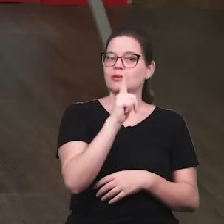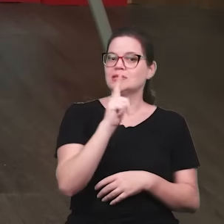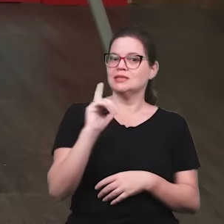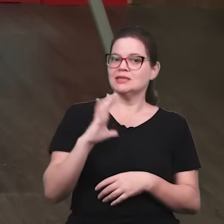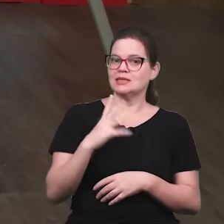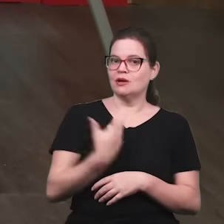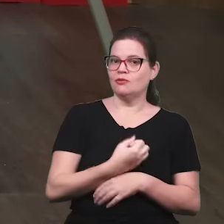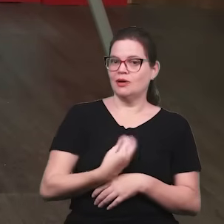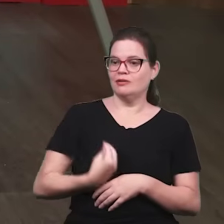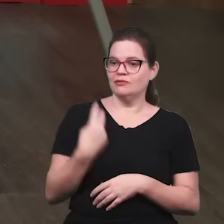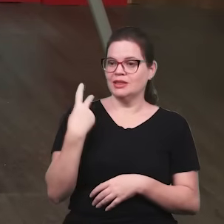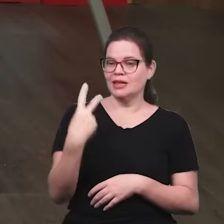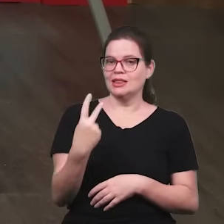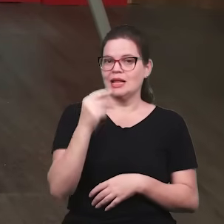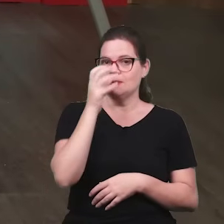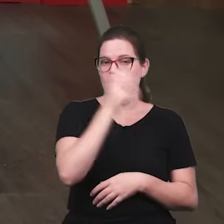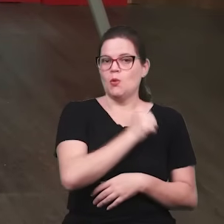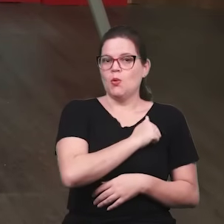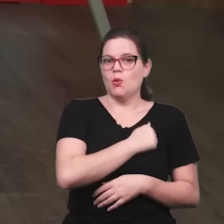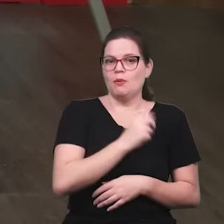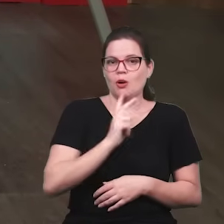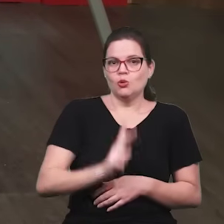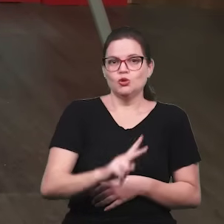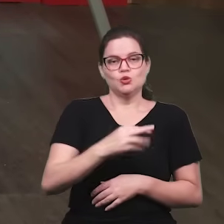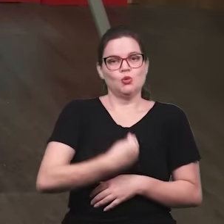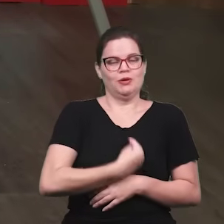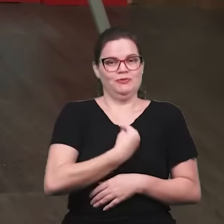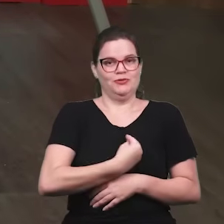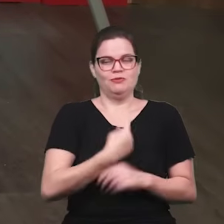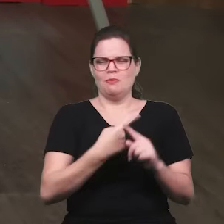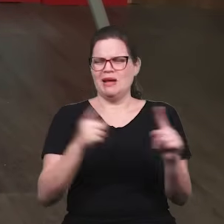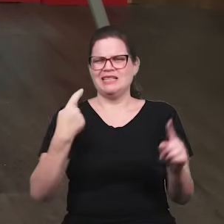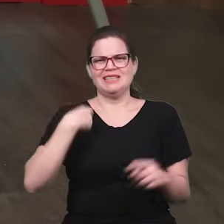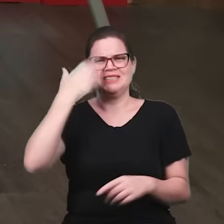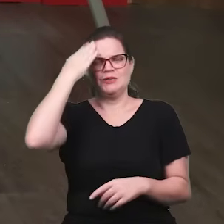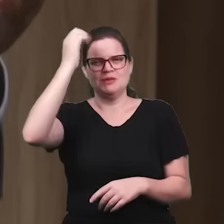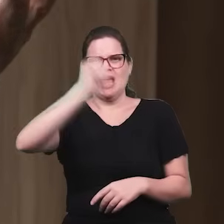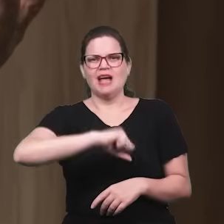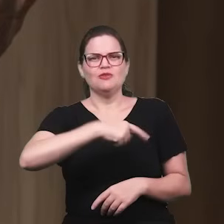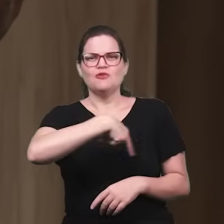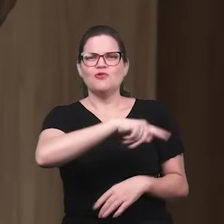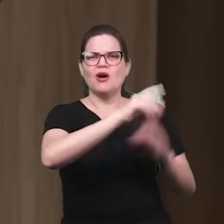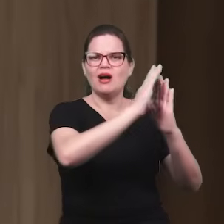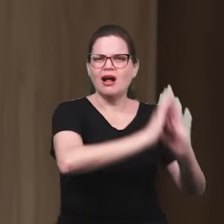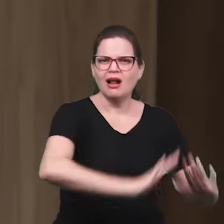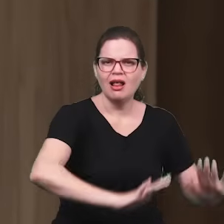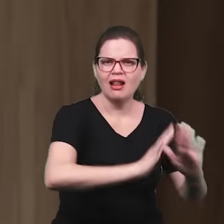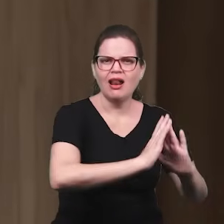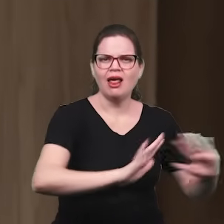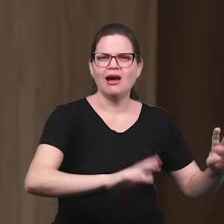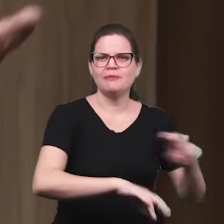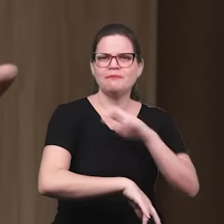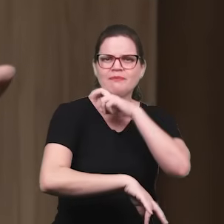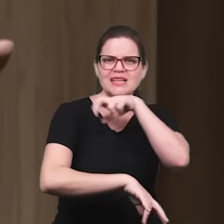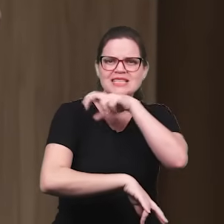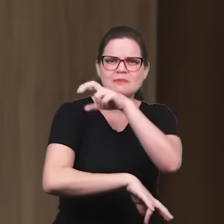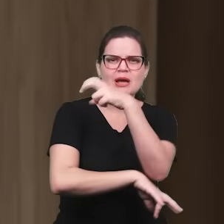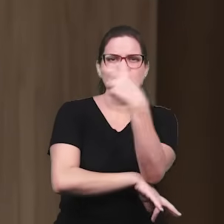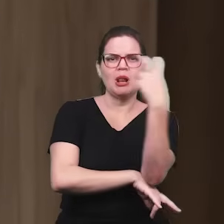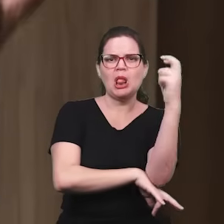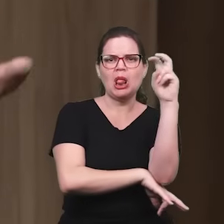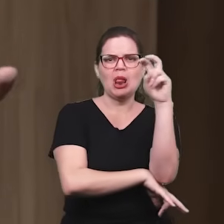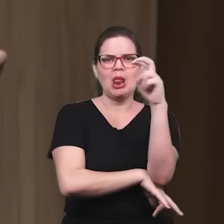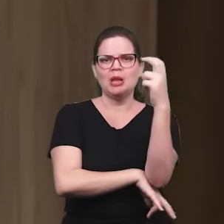Senhor. Isso. Naquele momento da vida do povo de Israel, né, que era necessário ali um livramento,